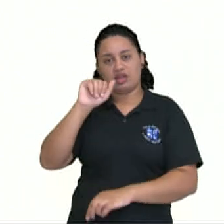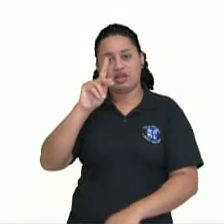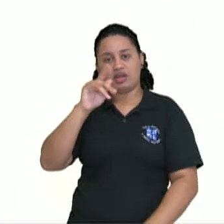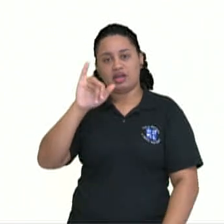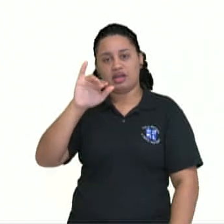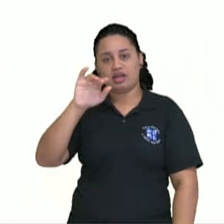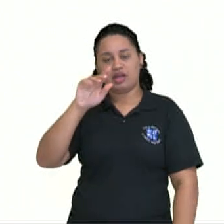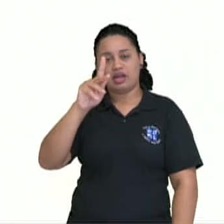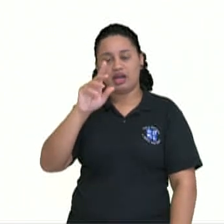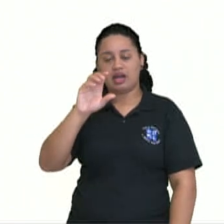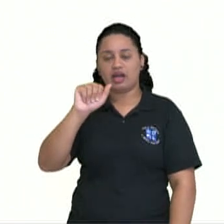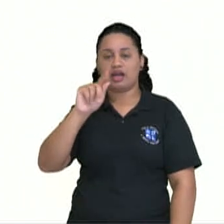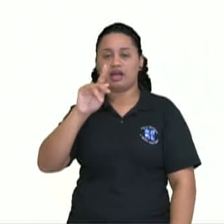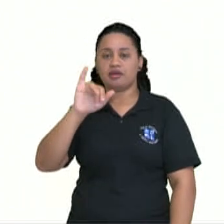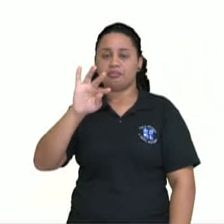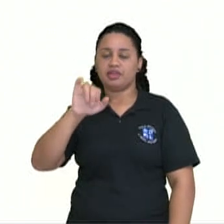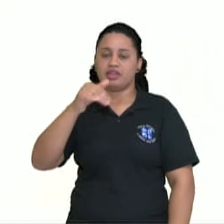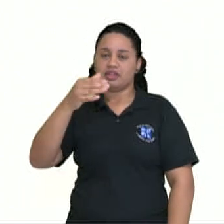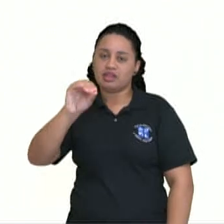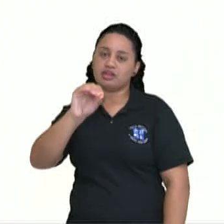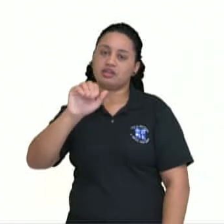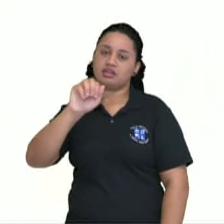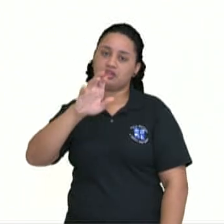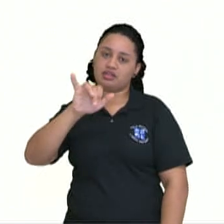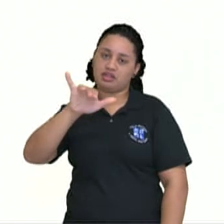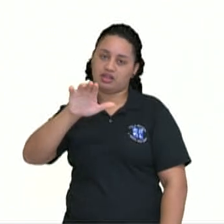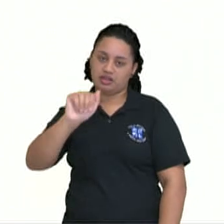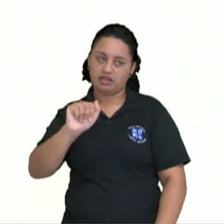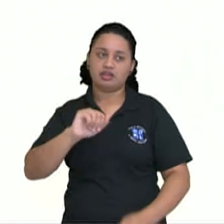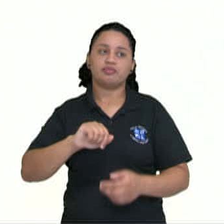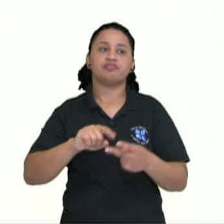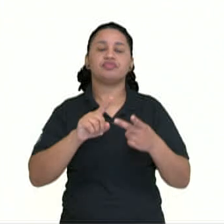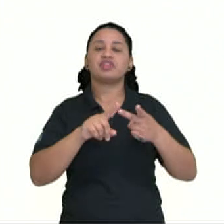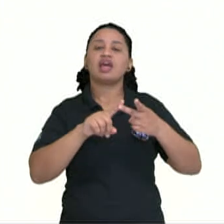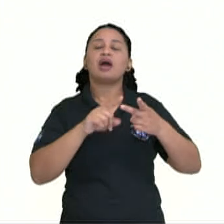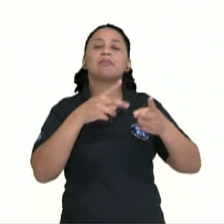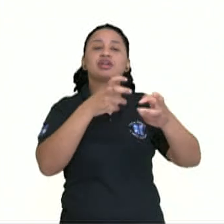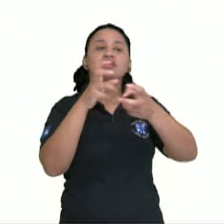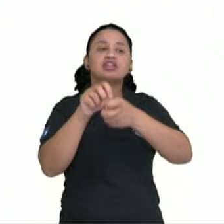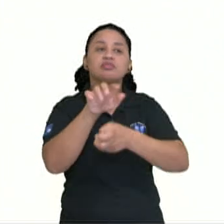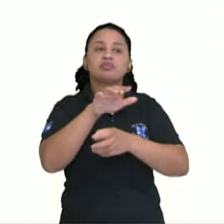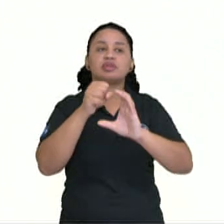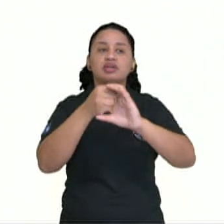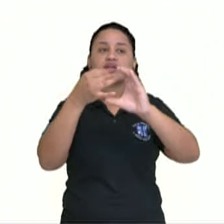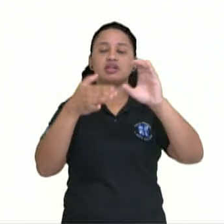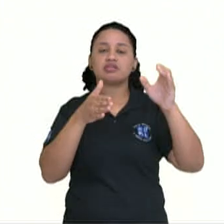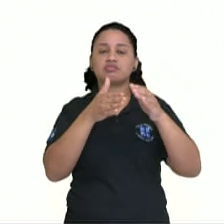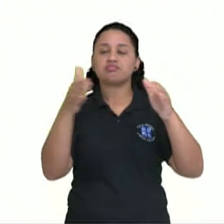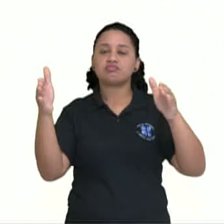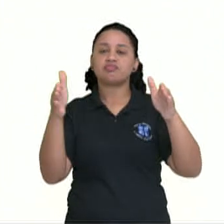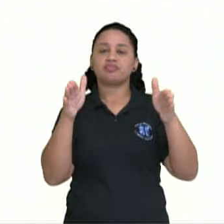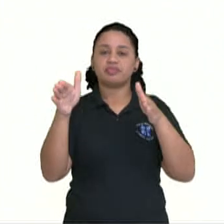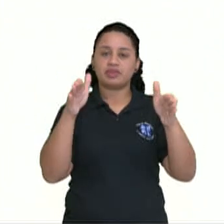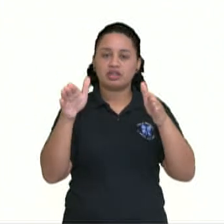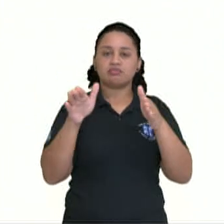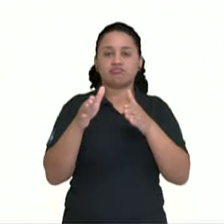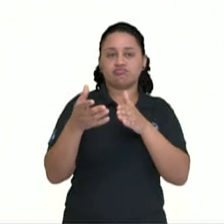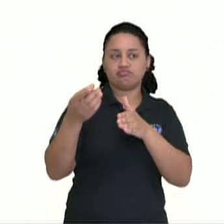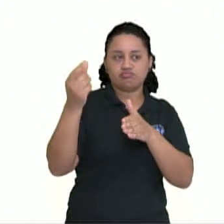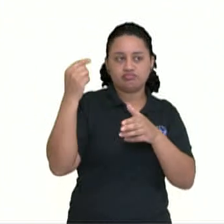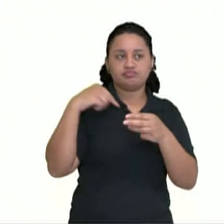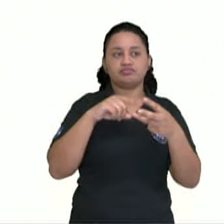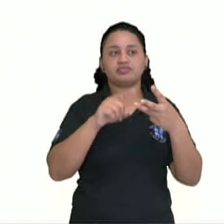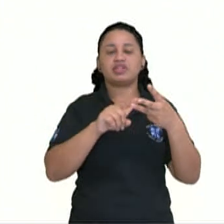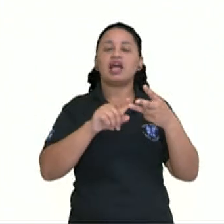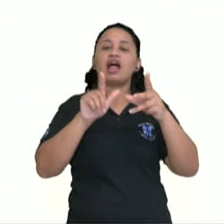romance modernista. Reconhecemos características do contexto da época. Descobrimos que a língua padrão é uma